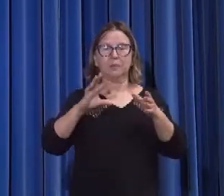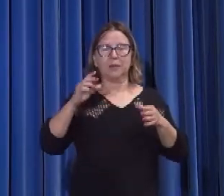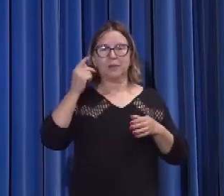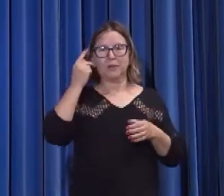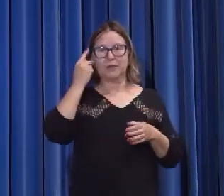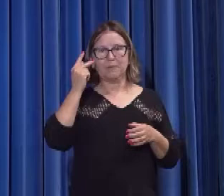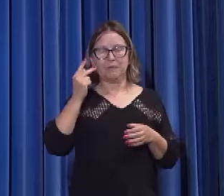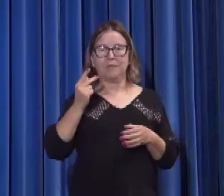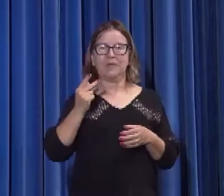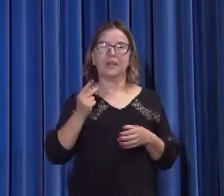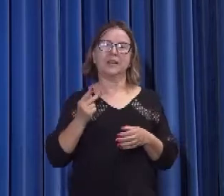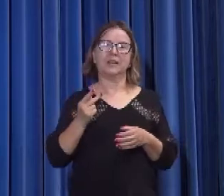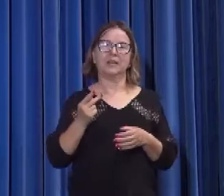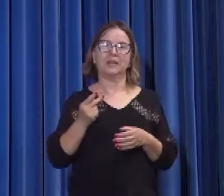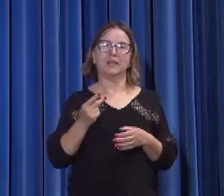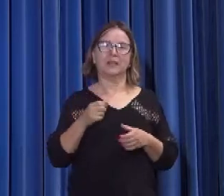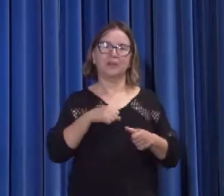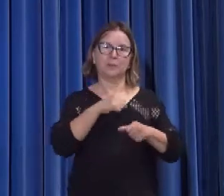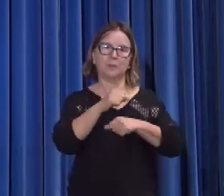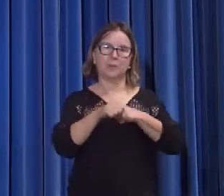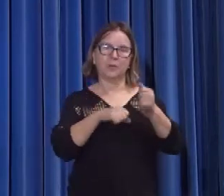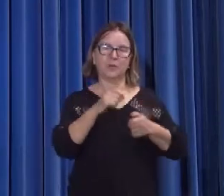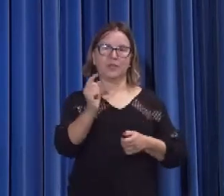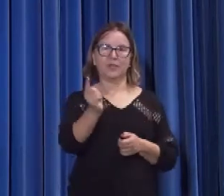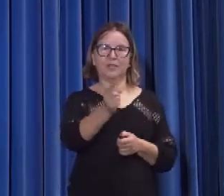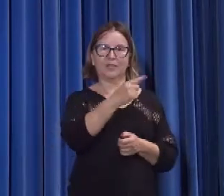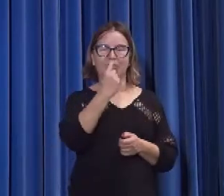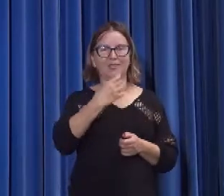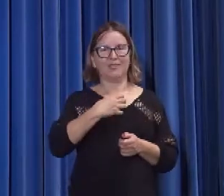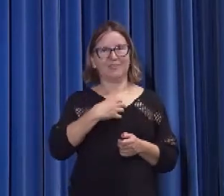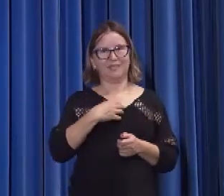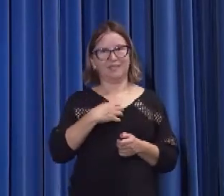Precisamos começar a olhar de modo diferente.